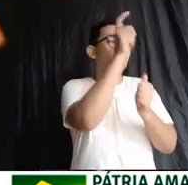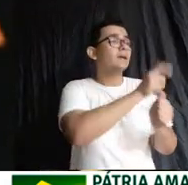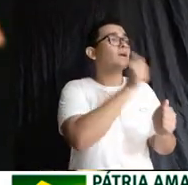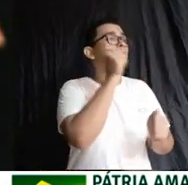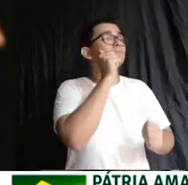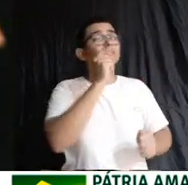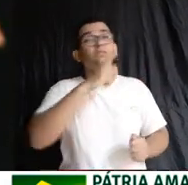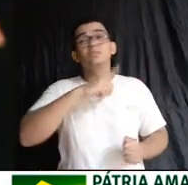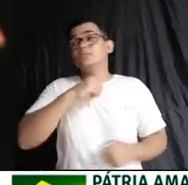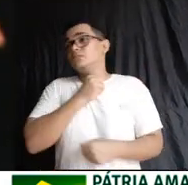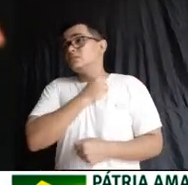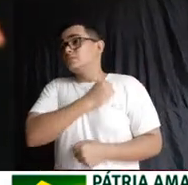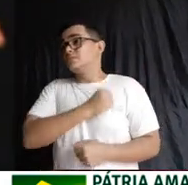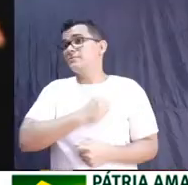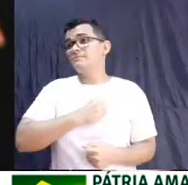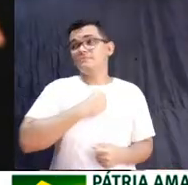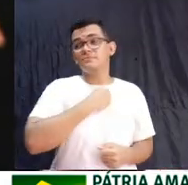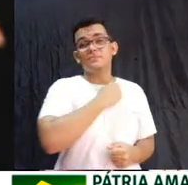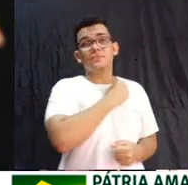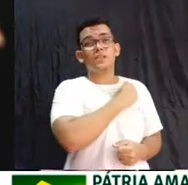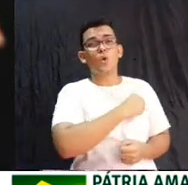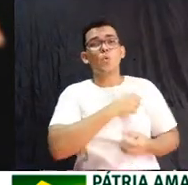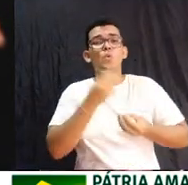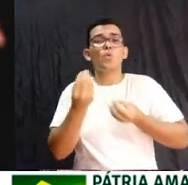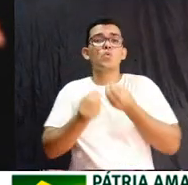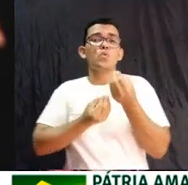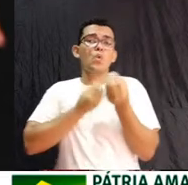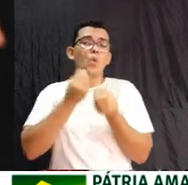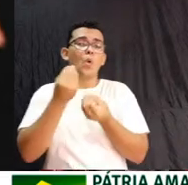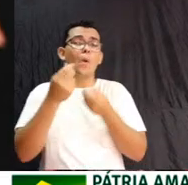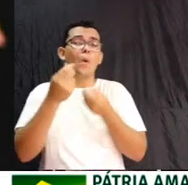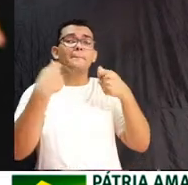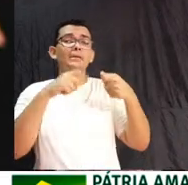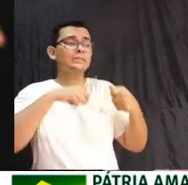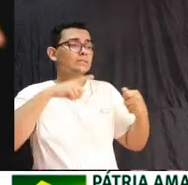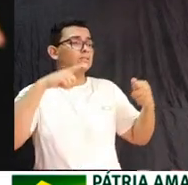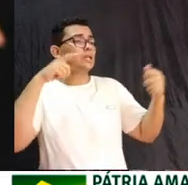saudade que não passe nem me deixe em paz.